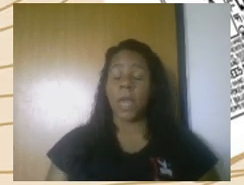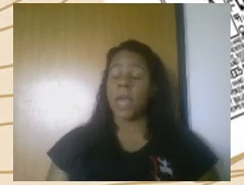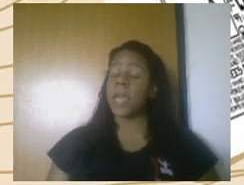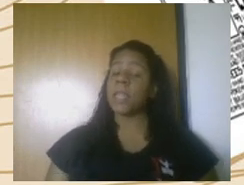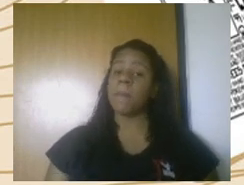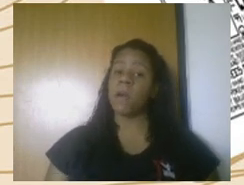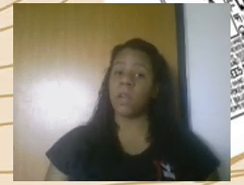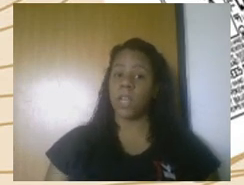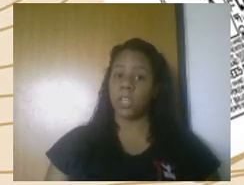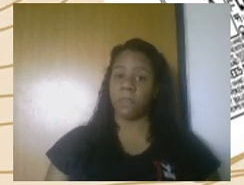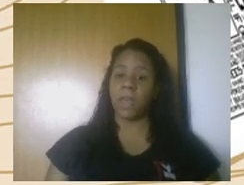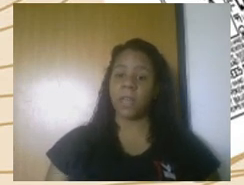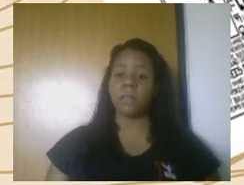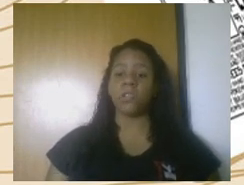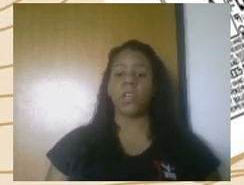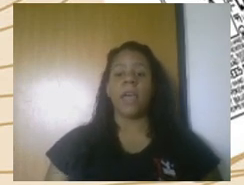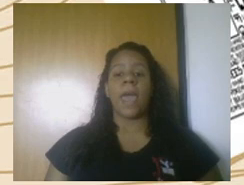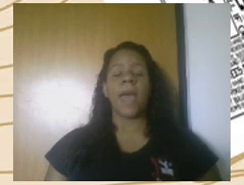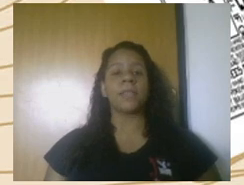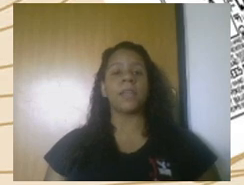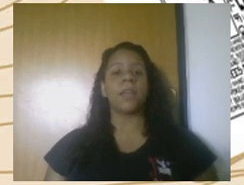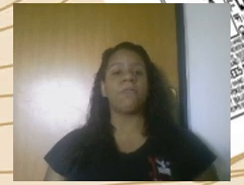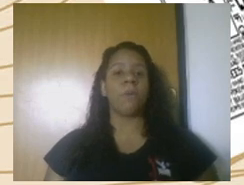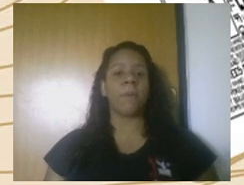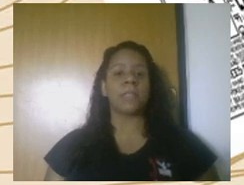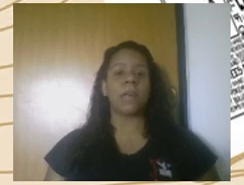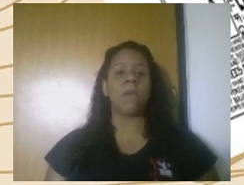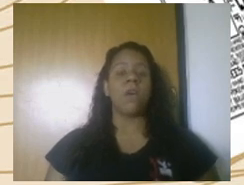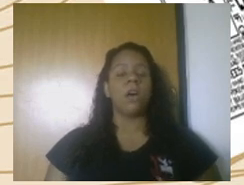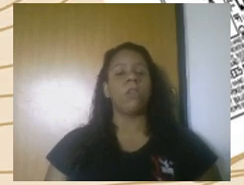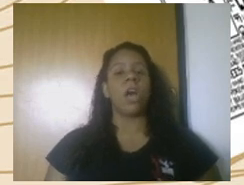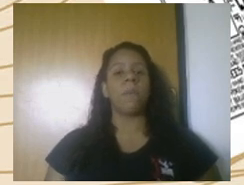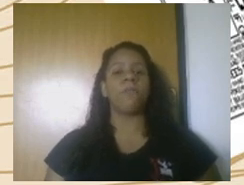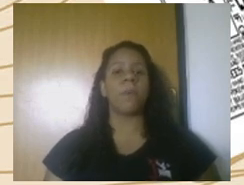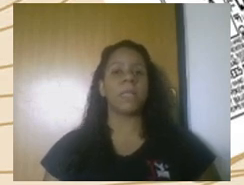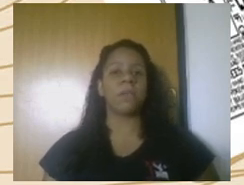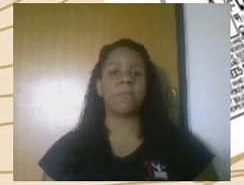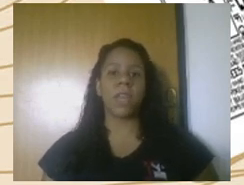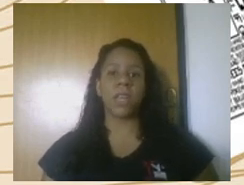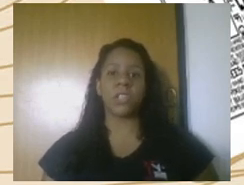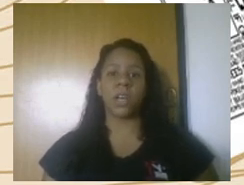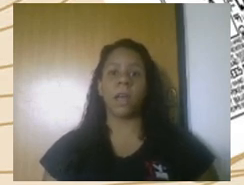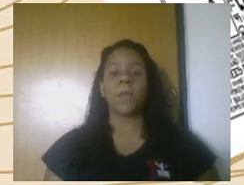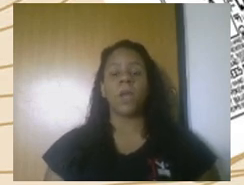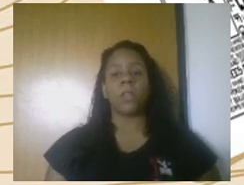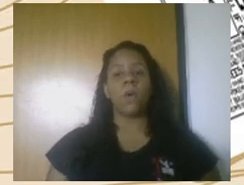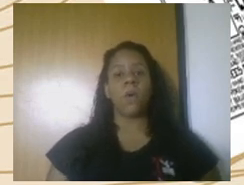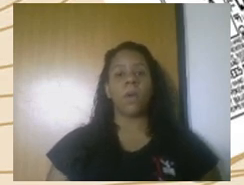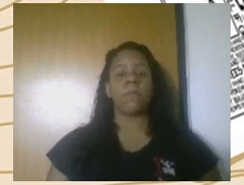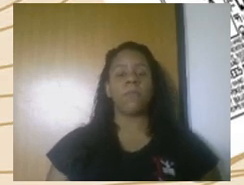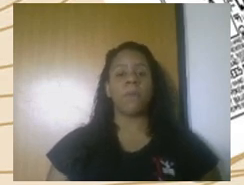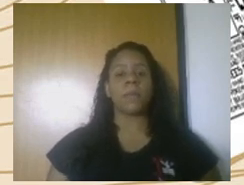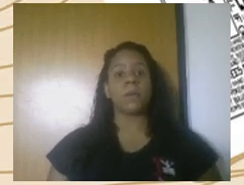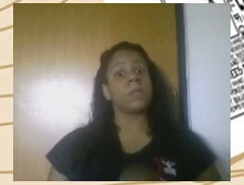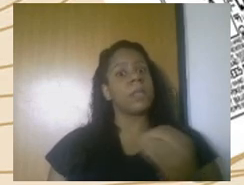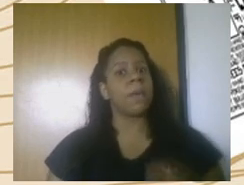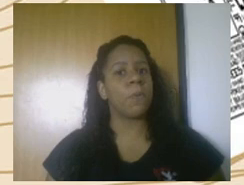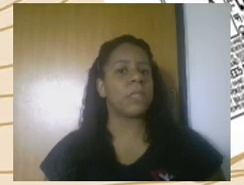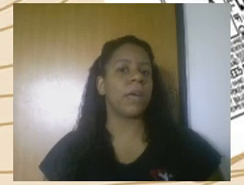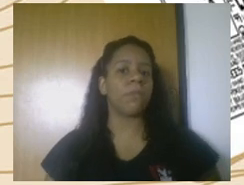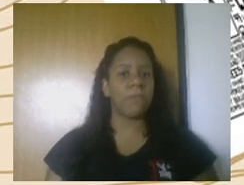informação. E na maioria das vezes, essa informação não é uma informação verídica, não é uma